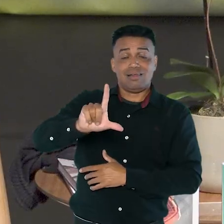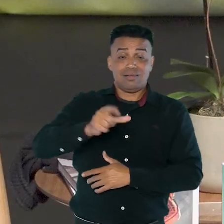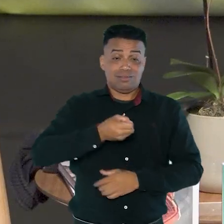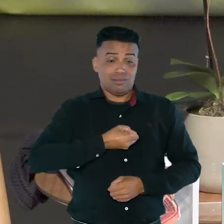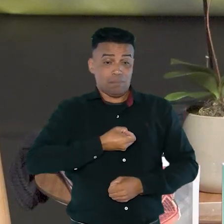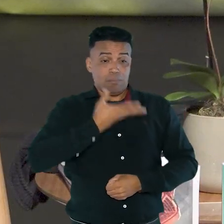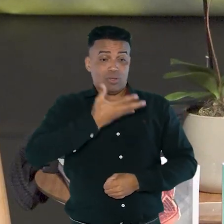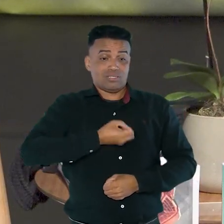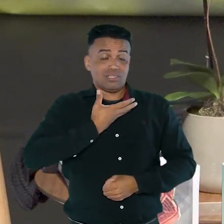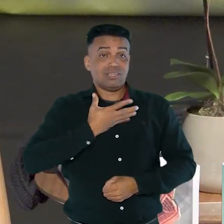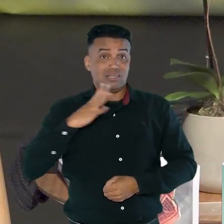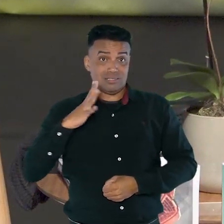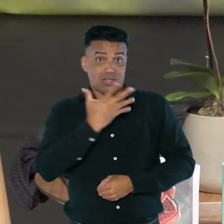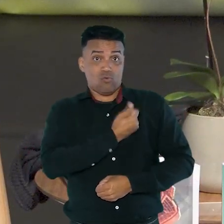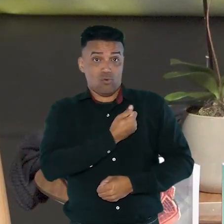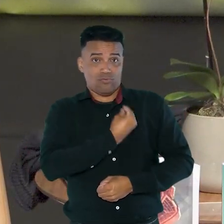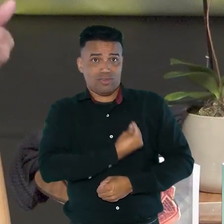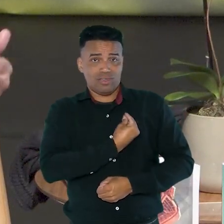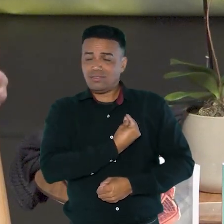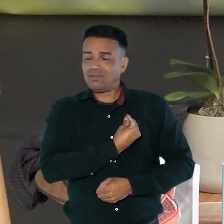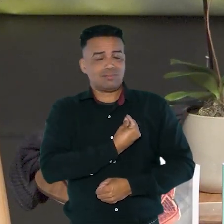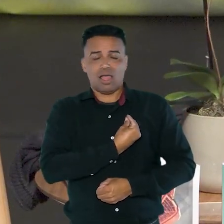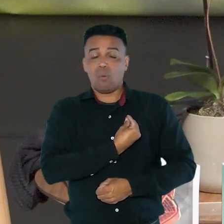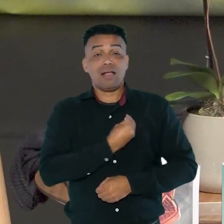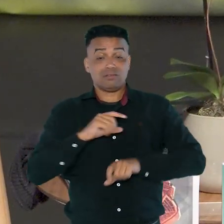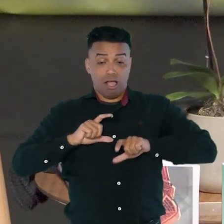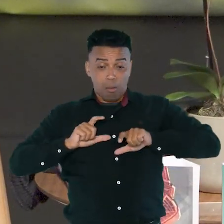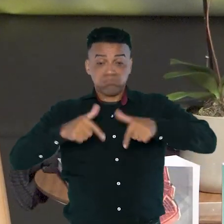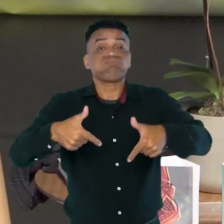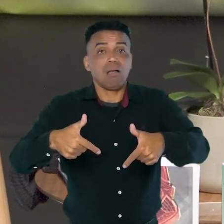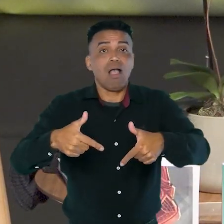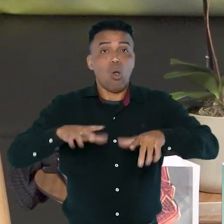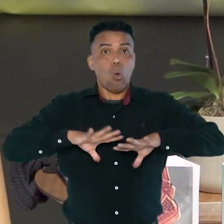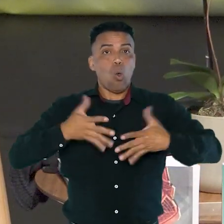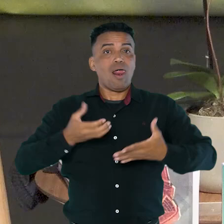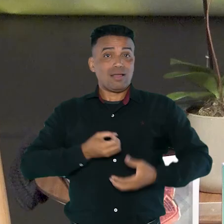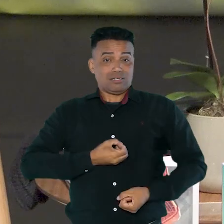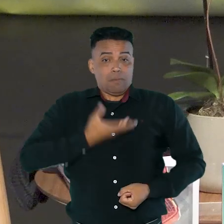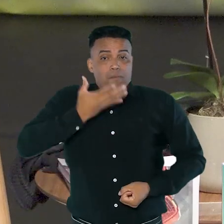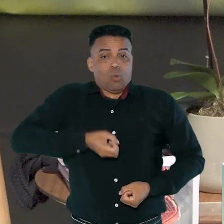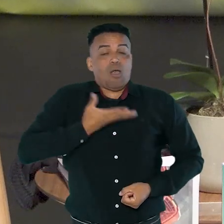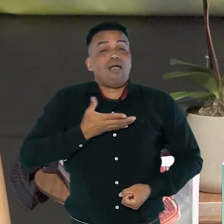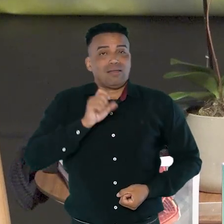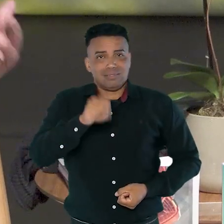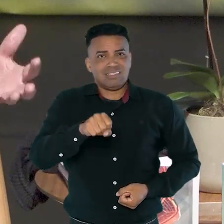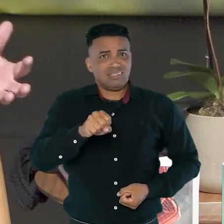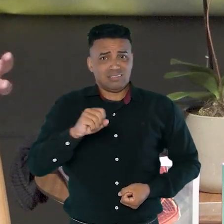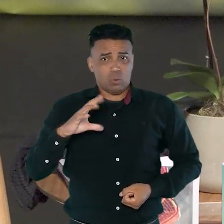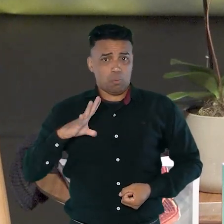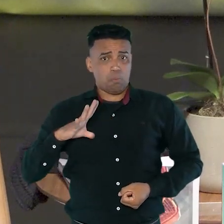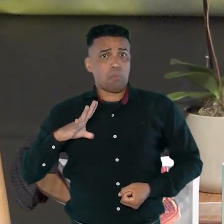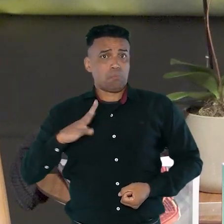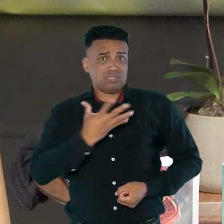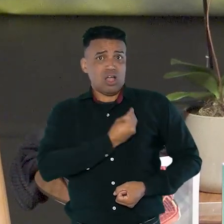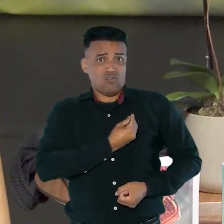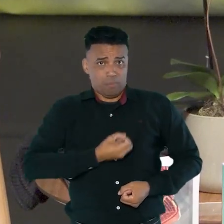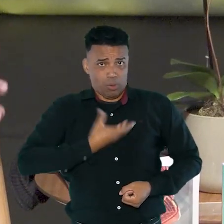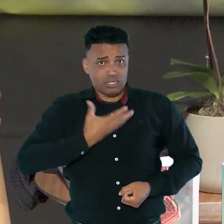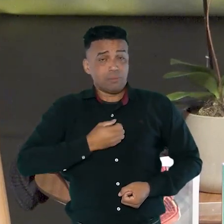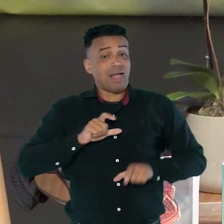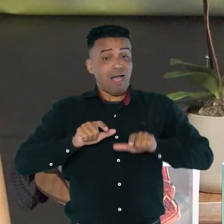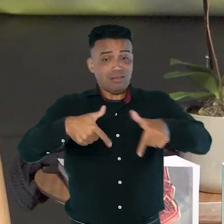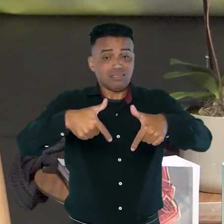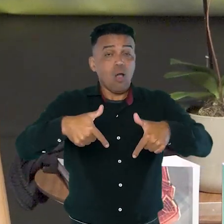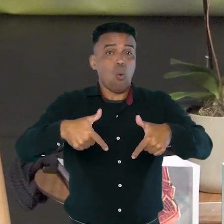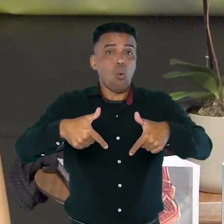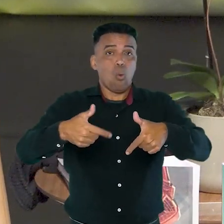A poesia salvou sua vida? Não, mas a atitude poética, sim. Eu acho que a poesia não salva a vida de ninguém, mas uma atitude